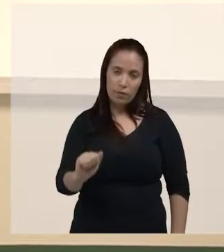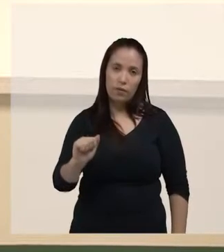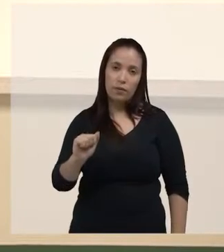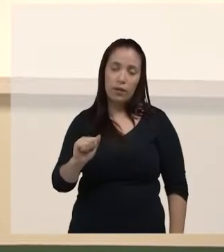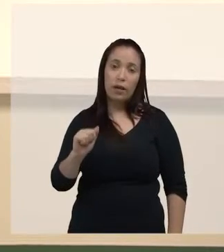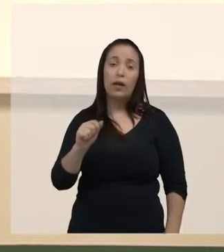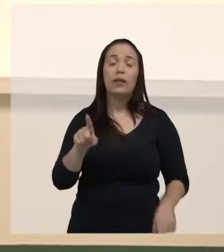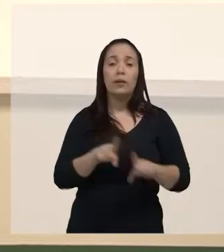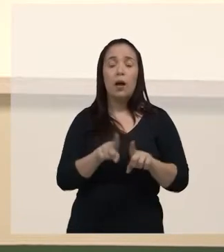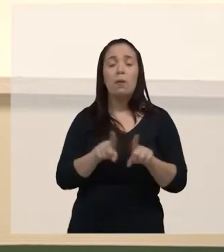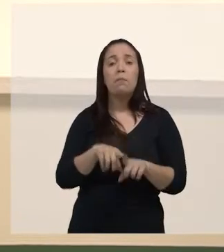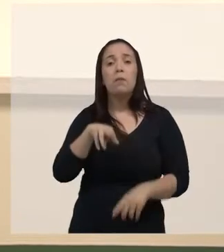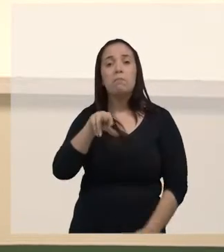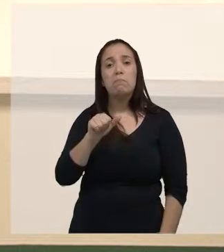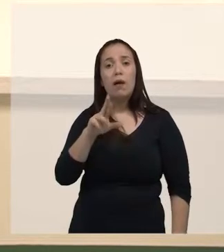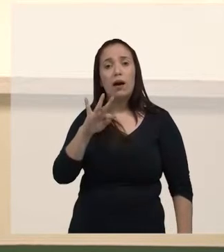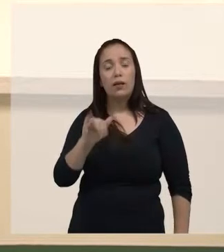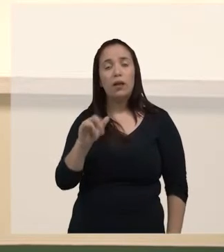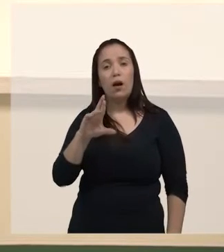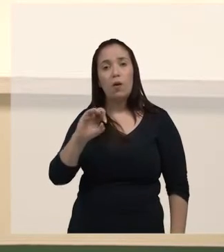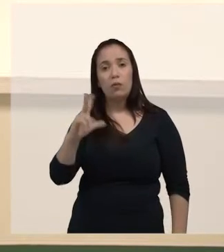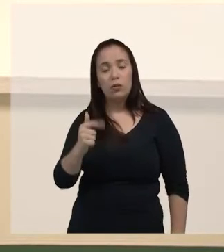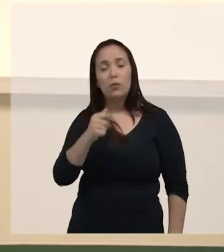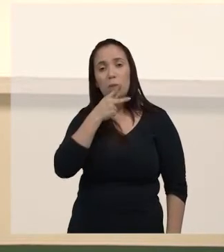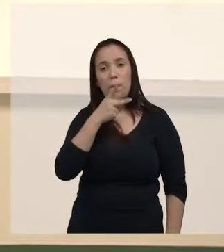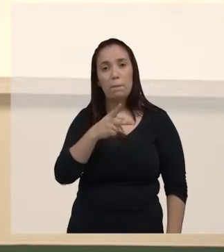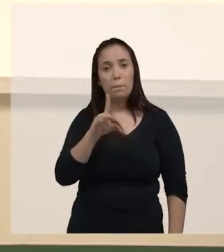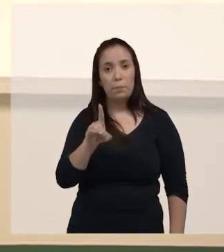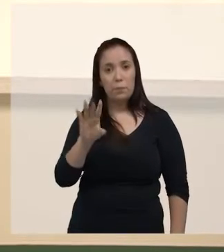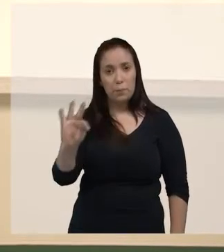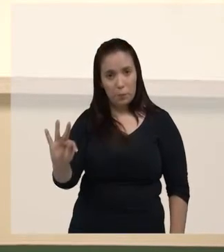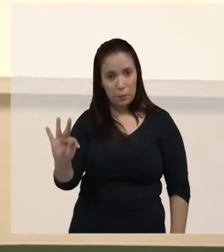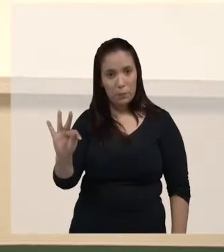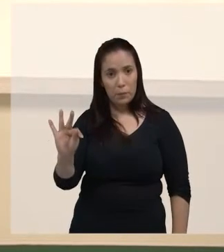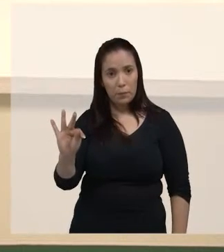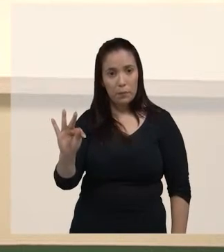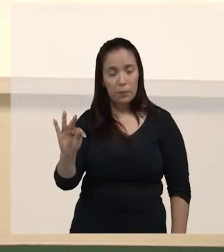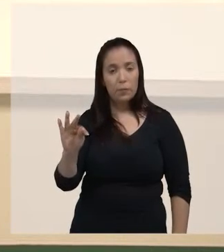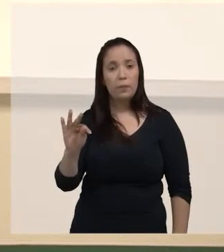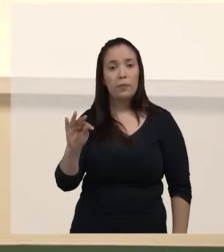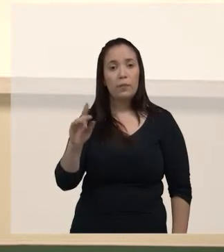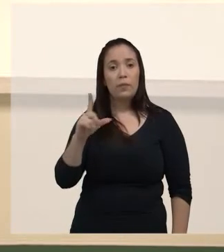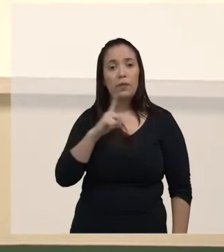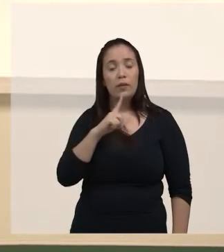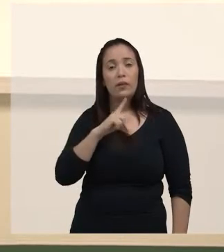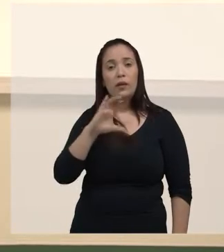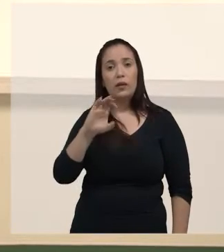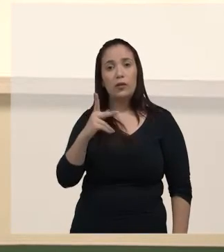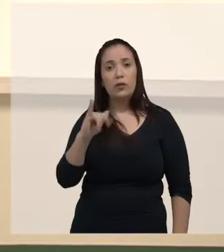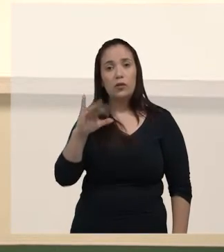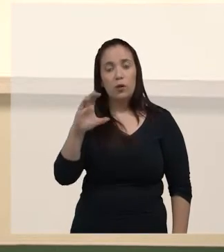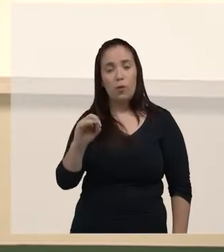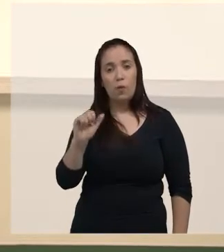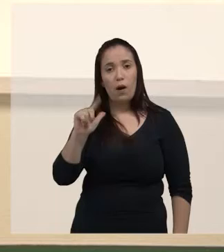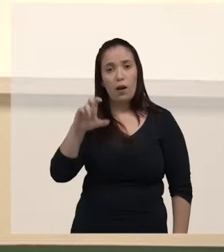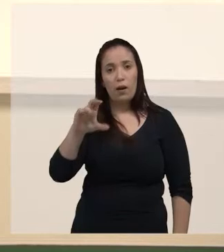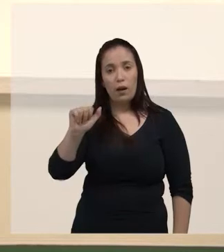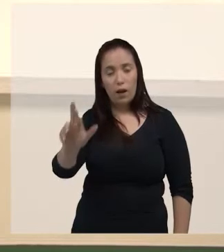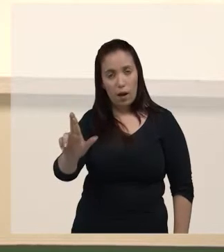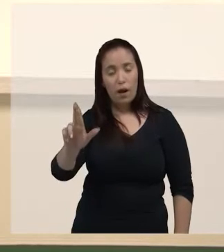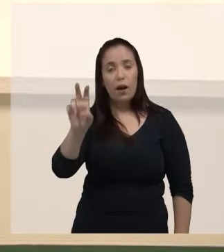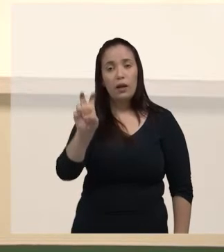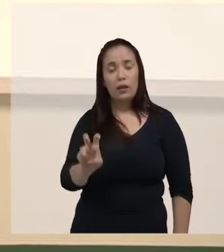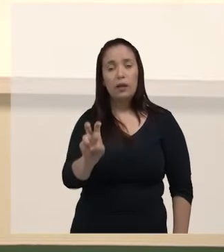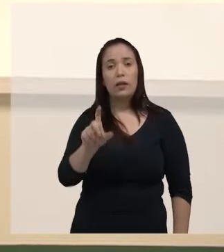mas depois vem Marta Rocha, do PDT, e em quarto, Chico Alencar, e